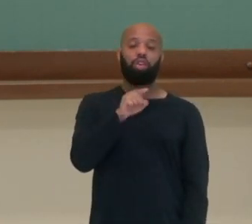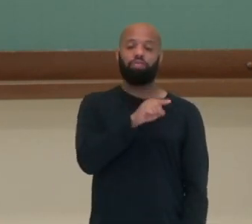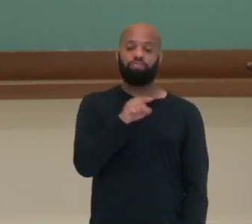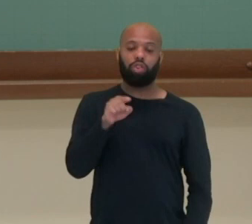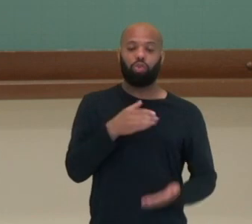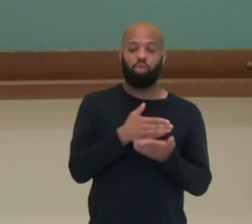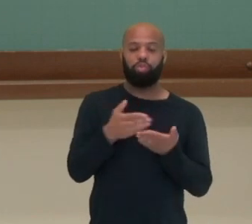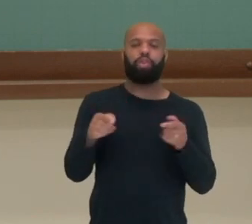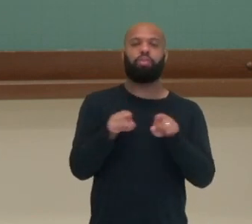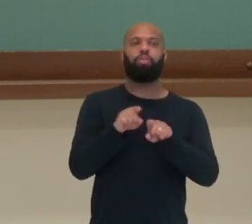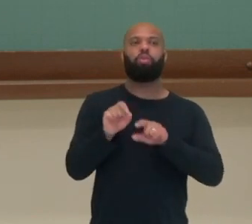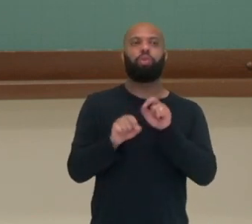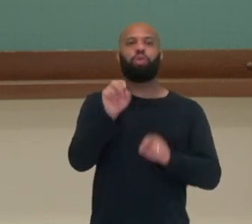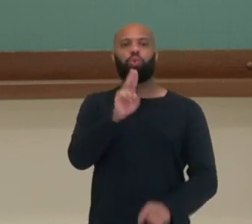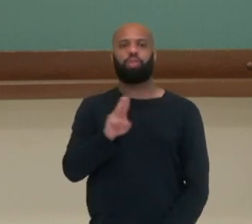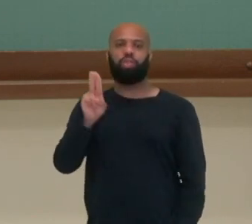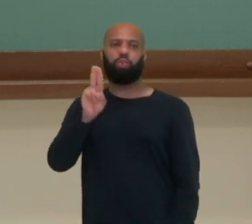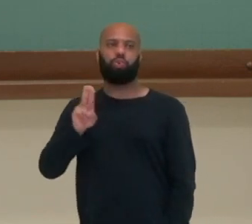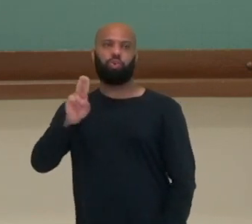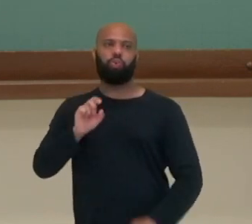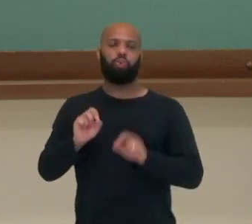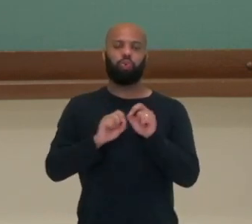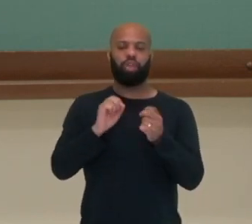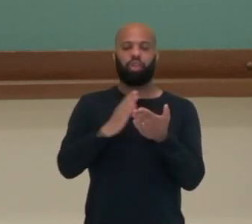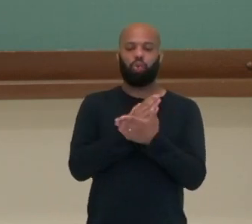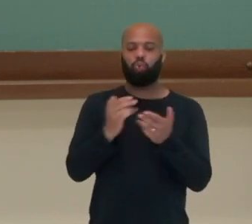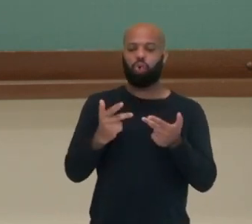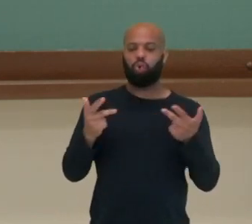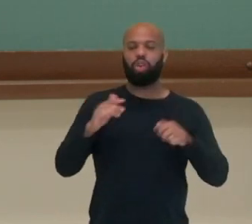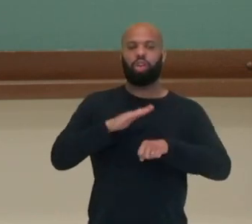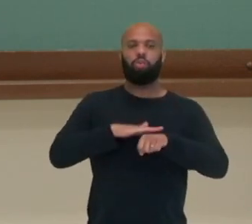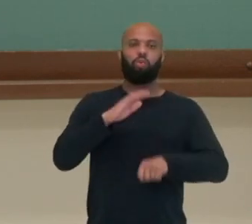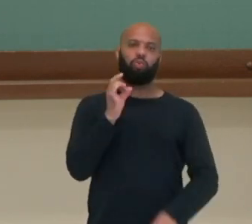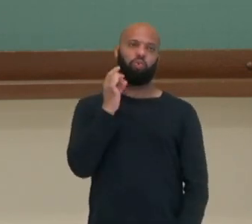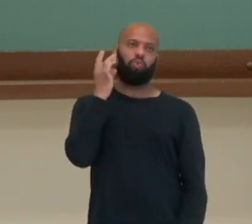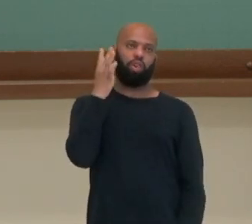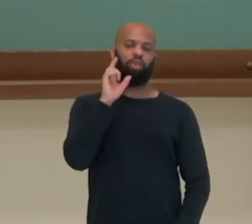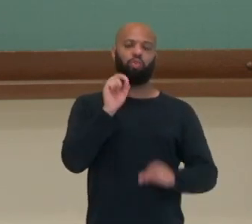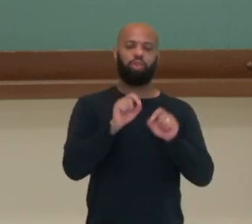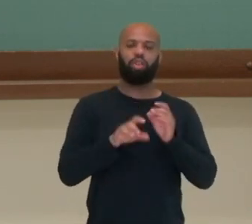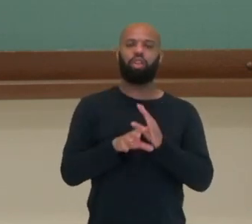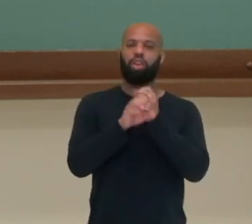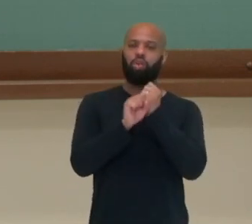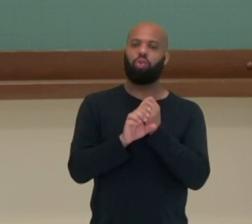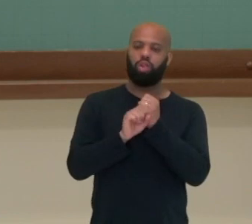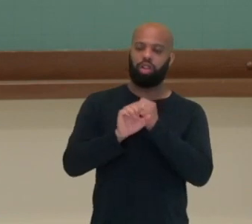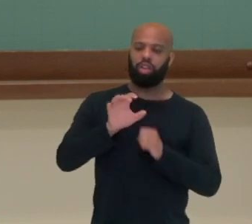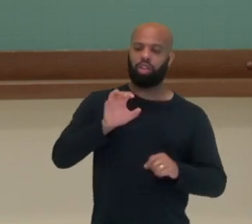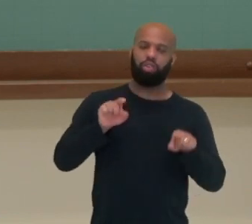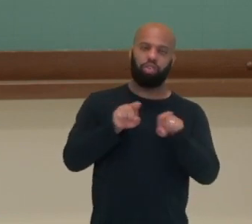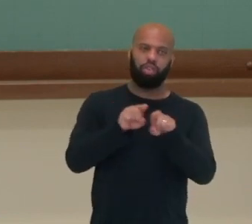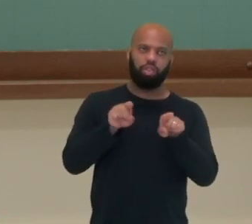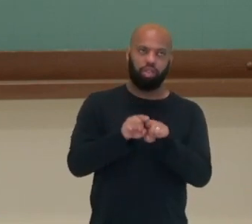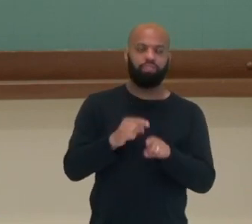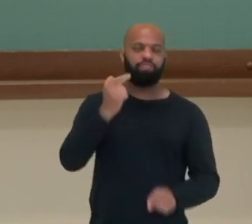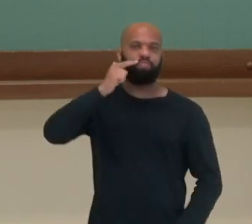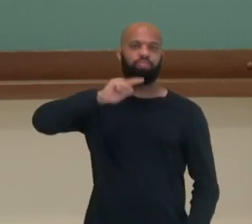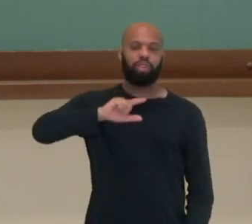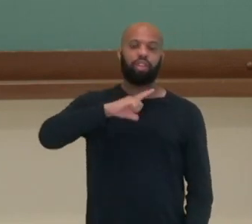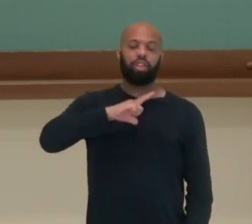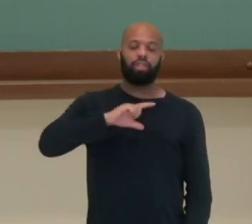começa também a usar meios que vão facilitar o cálculo disso, para você ter